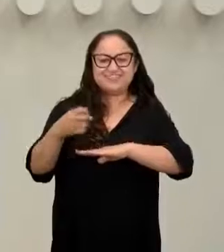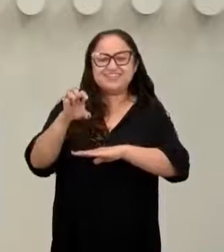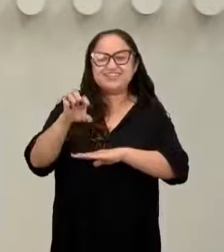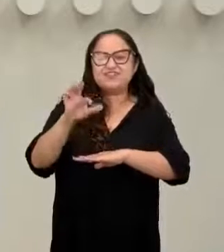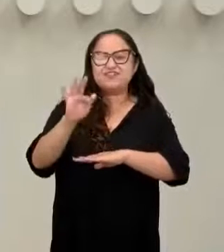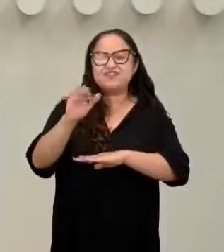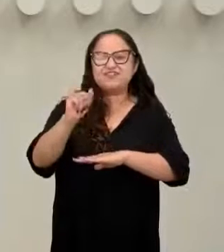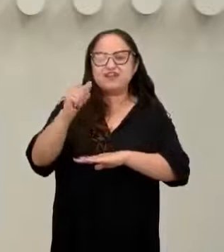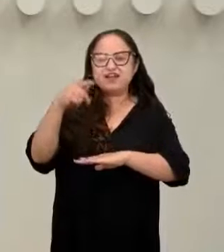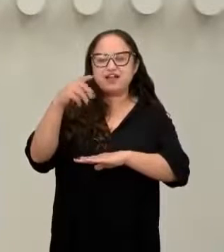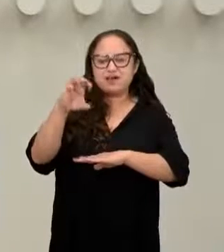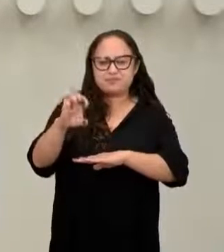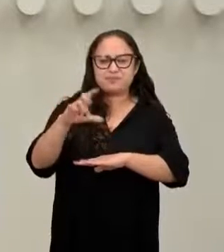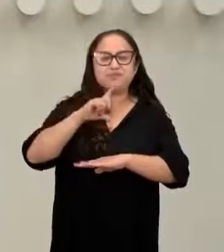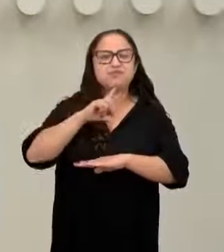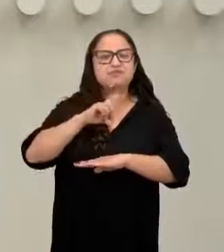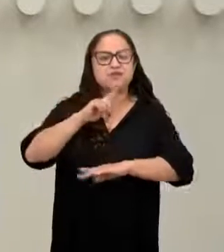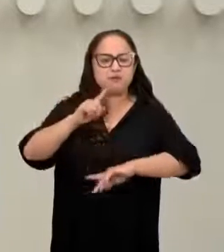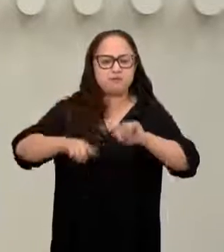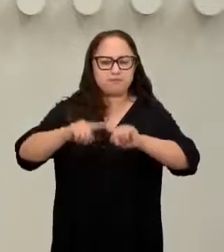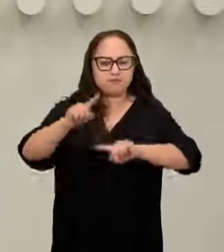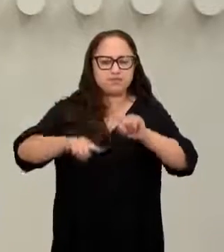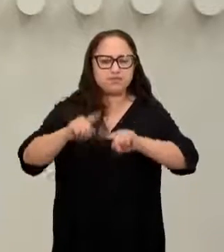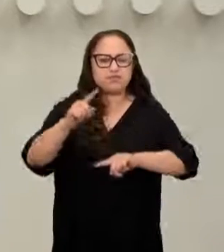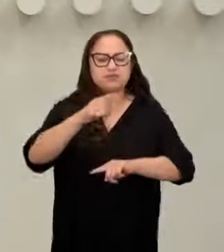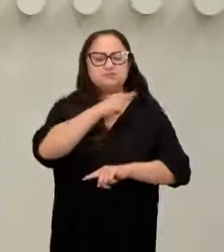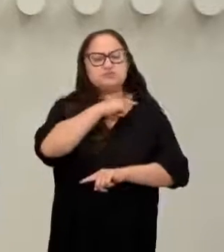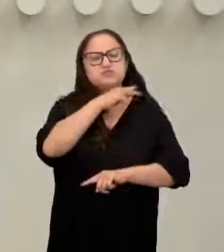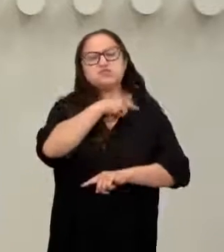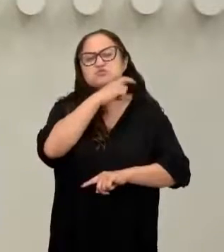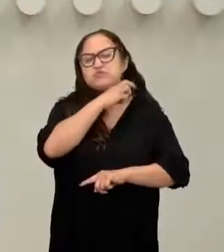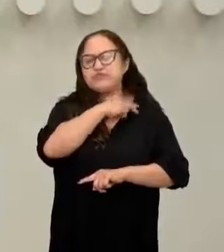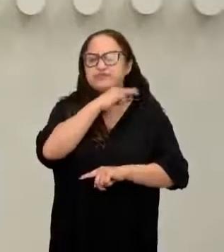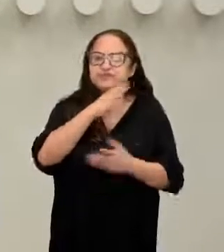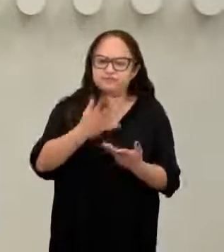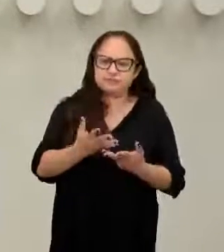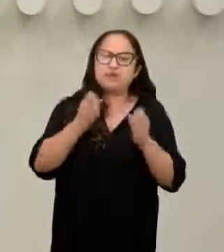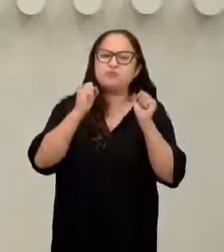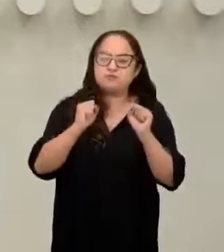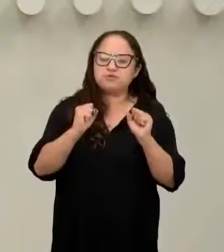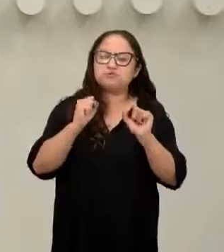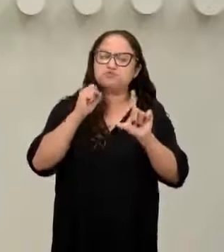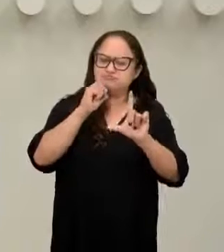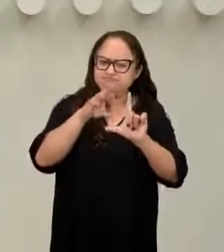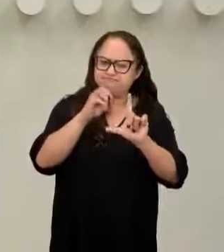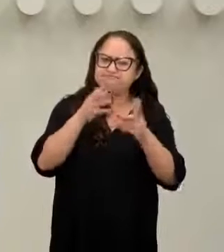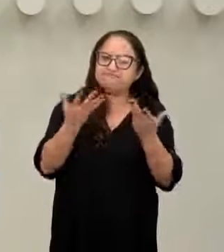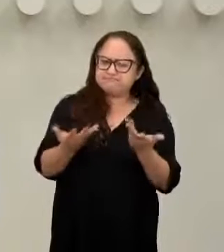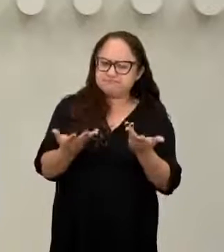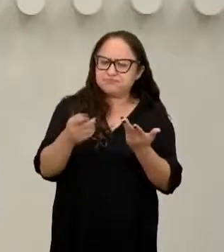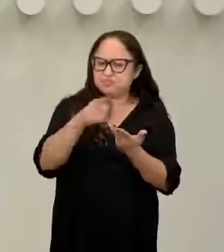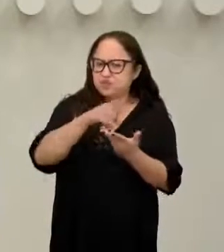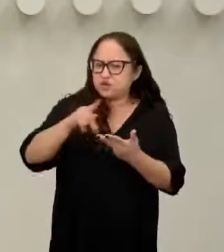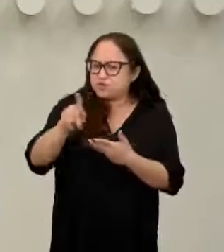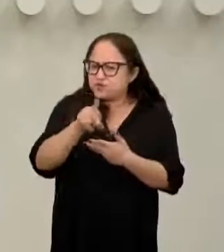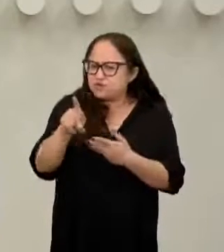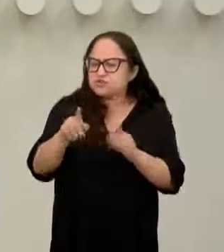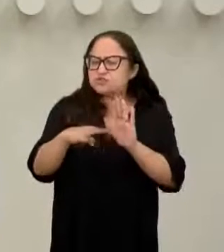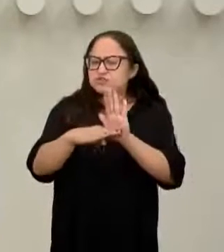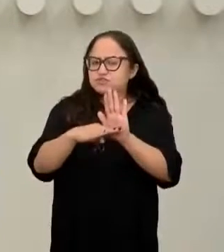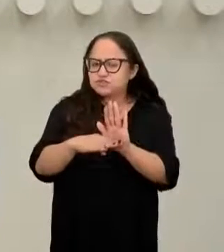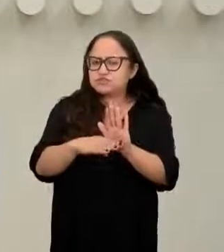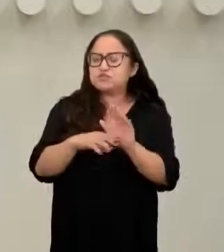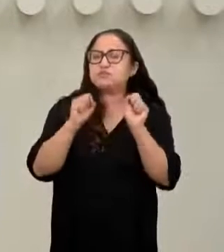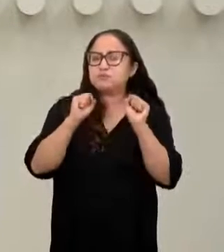lá, caderno, documentos, materiais, ensino médio. Você consegue achar fácil, tá certo? Ajuda o seu professor, ele é a melhor pessoa para poder colaborar com você,